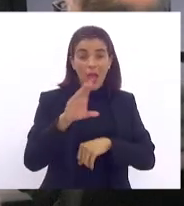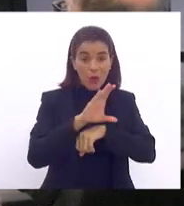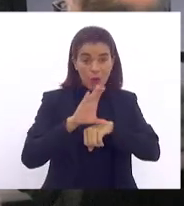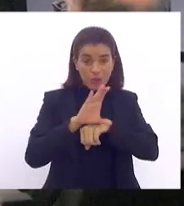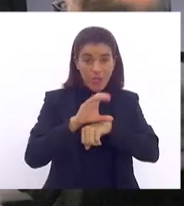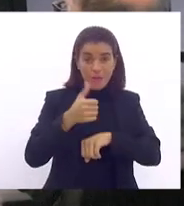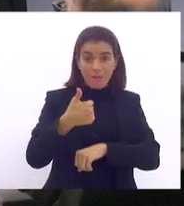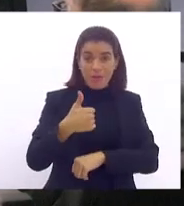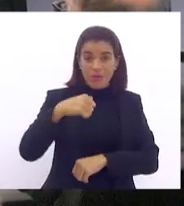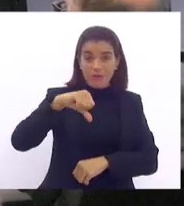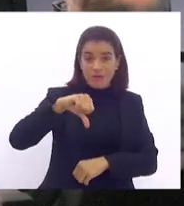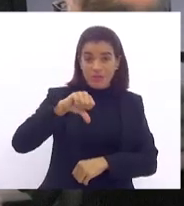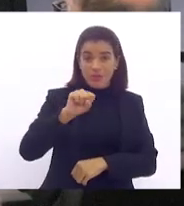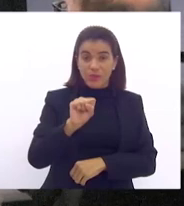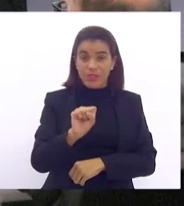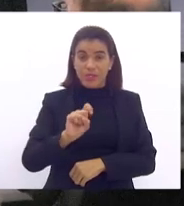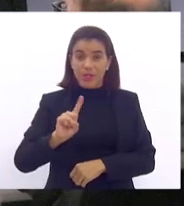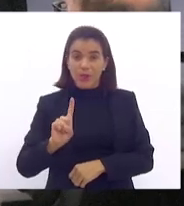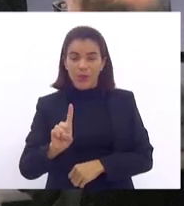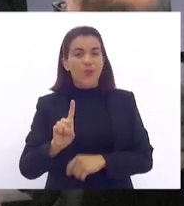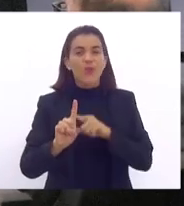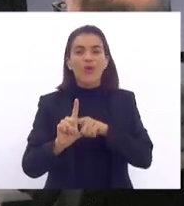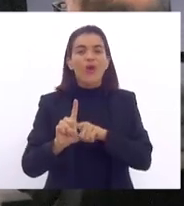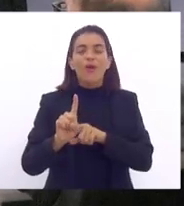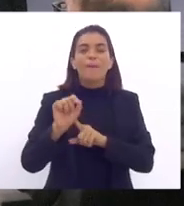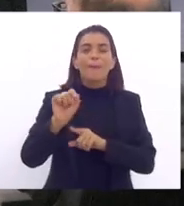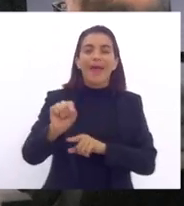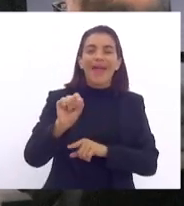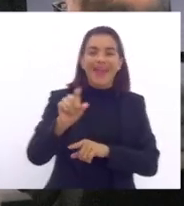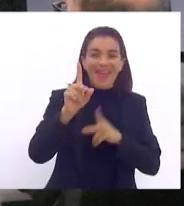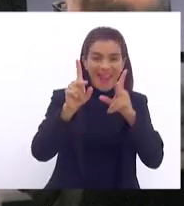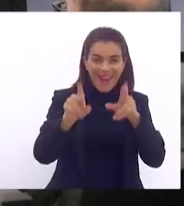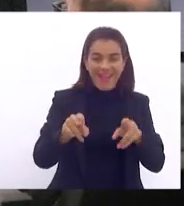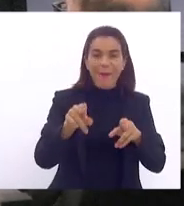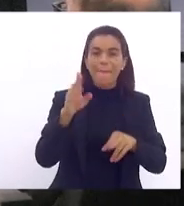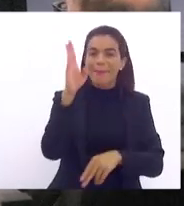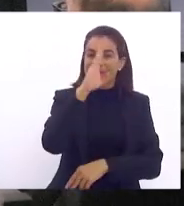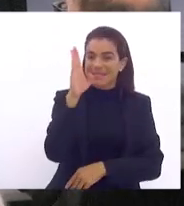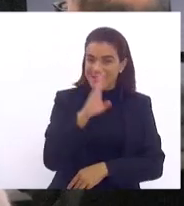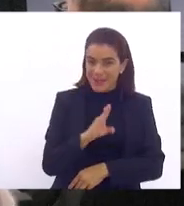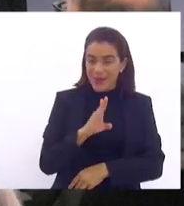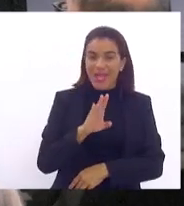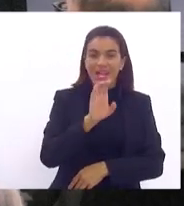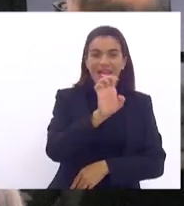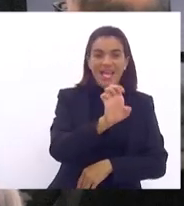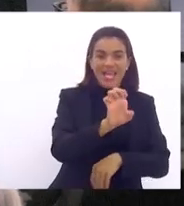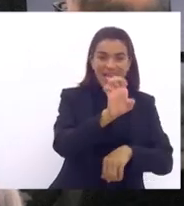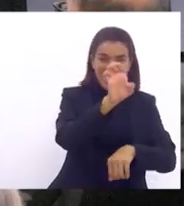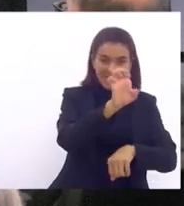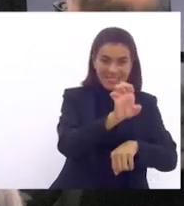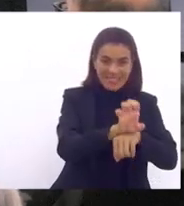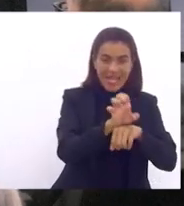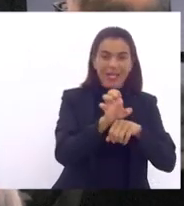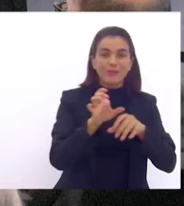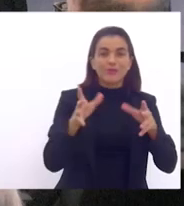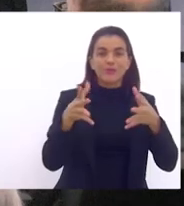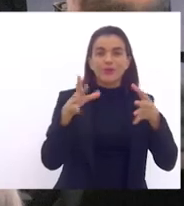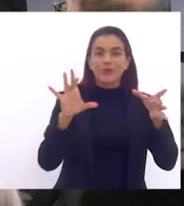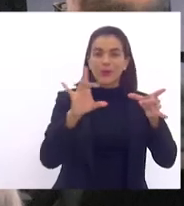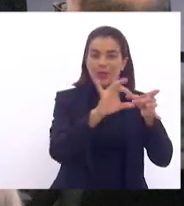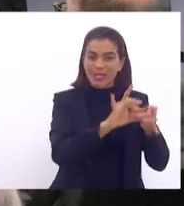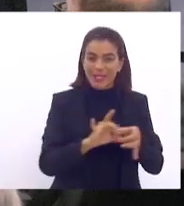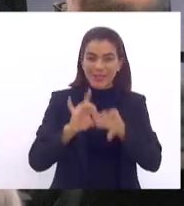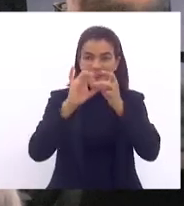de 1891 nomeava o Brasil como Estados Unidos do Brasil e aí Rodrigo complementou eu falei aqui em canto de ouvido que a